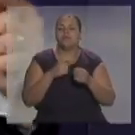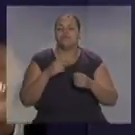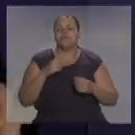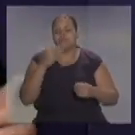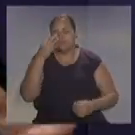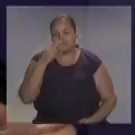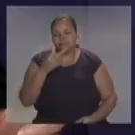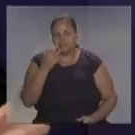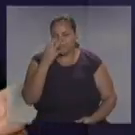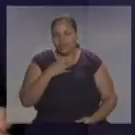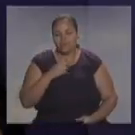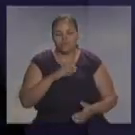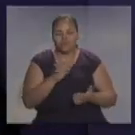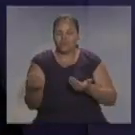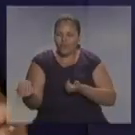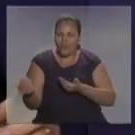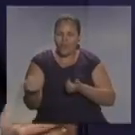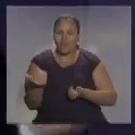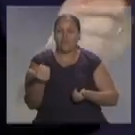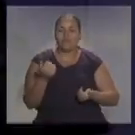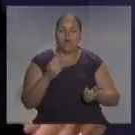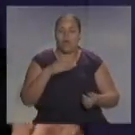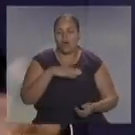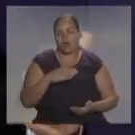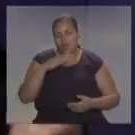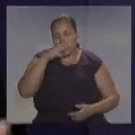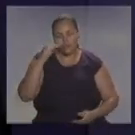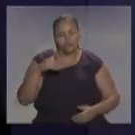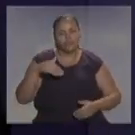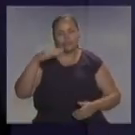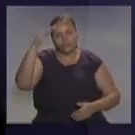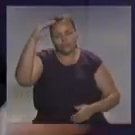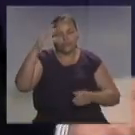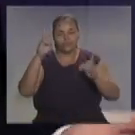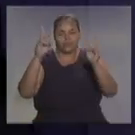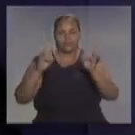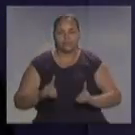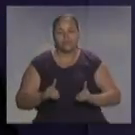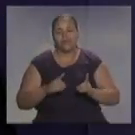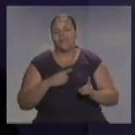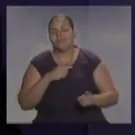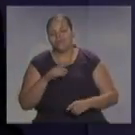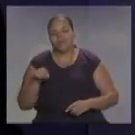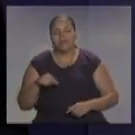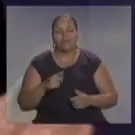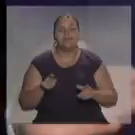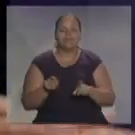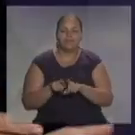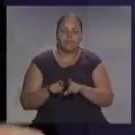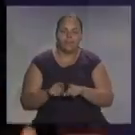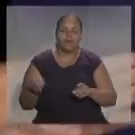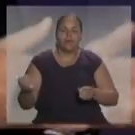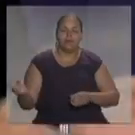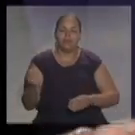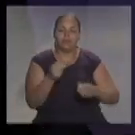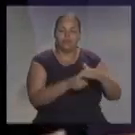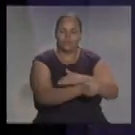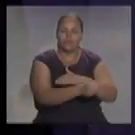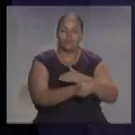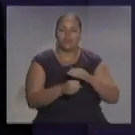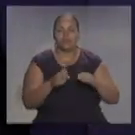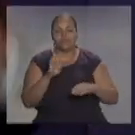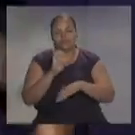crianças, esses jovens, porque aí tem crianças, jovens, tem adultos também deficientes, que estão colocados nessas instituições pelo próprio